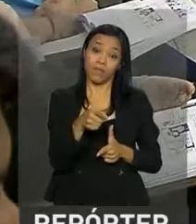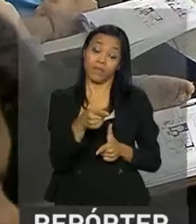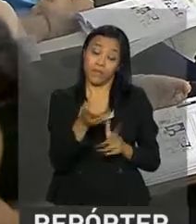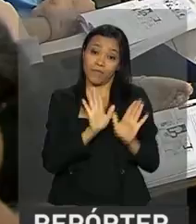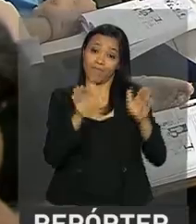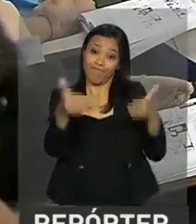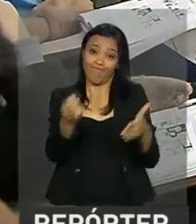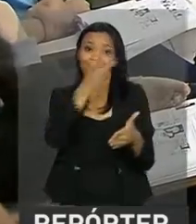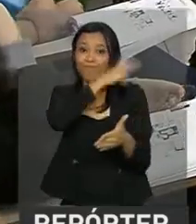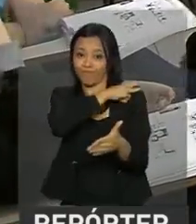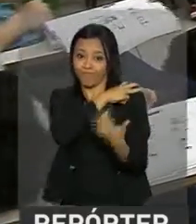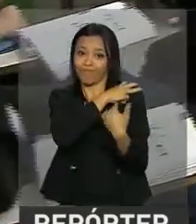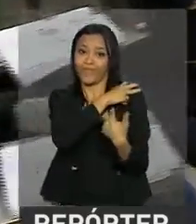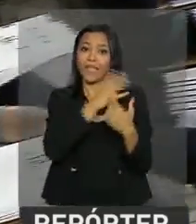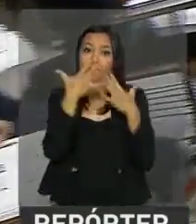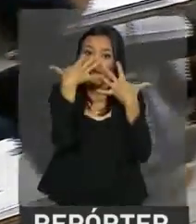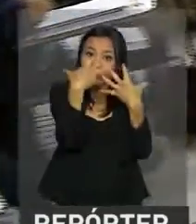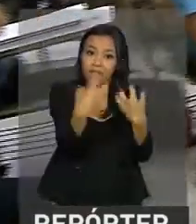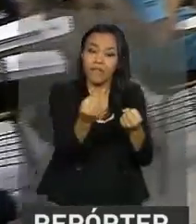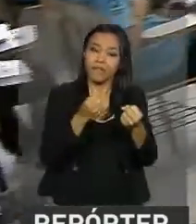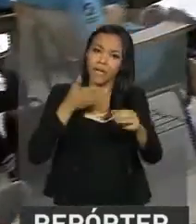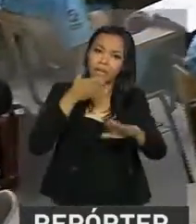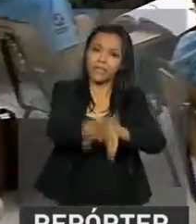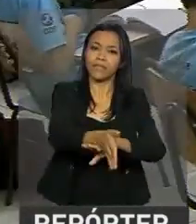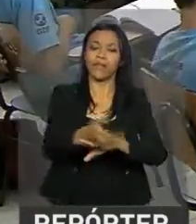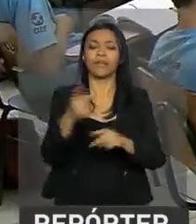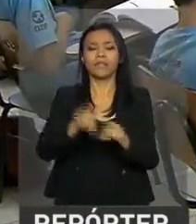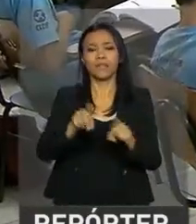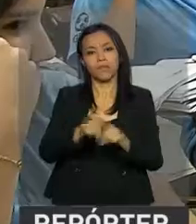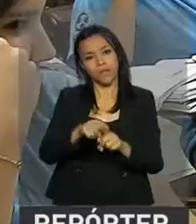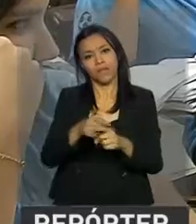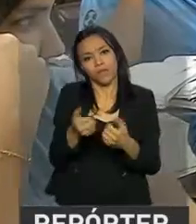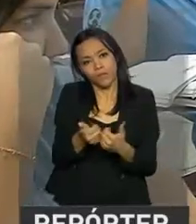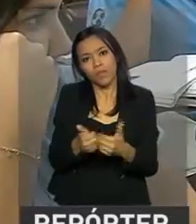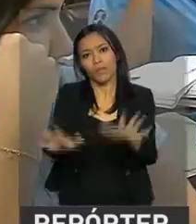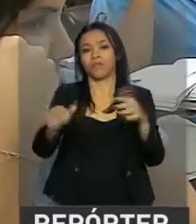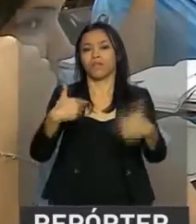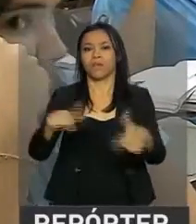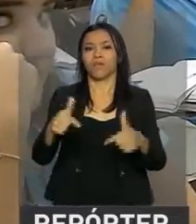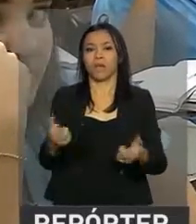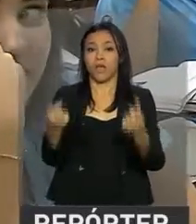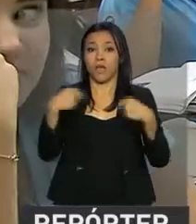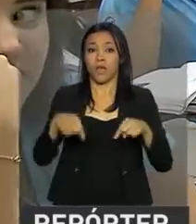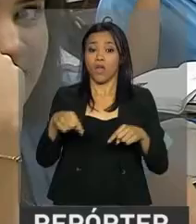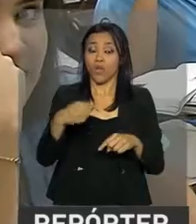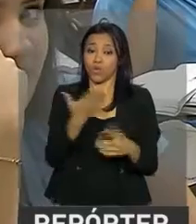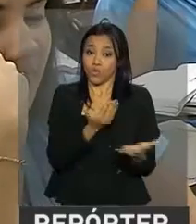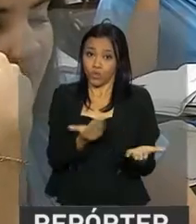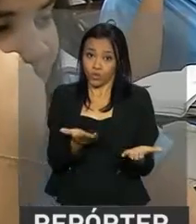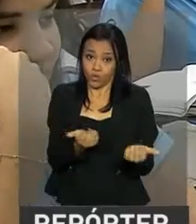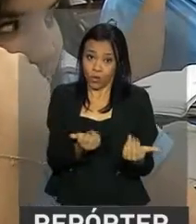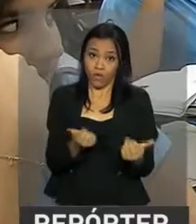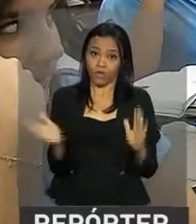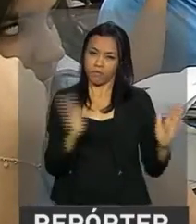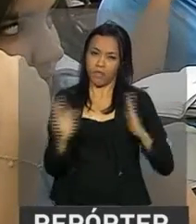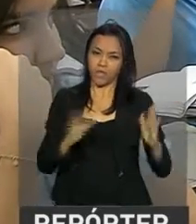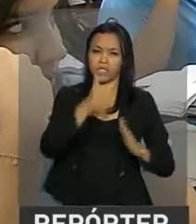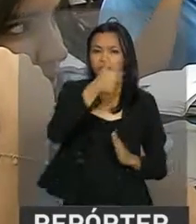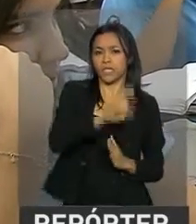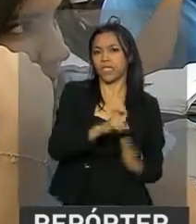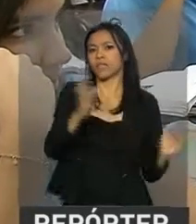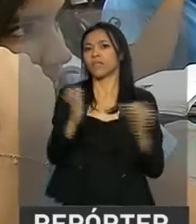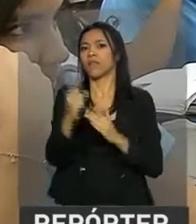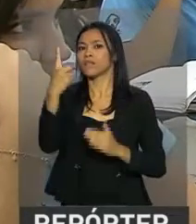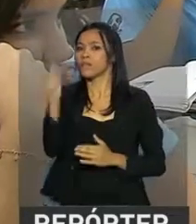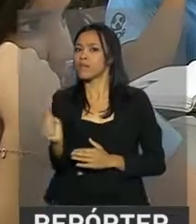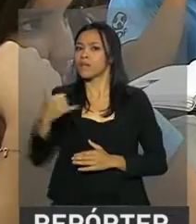e preparar o país para as transformações do mundo do trabalho. A taxa de jovens entre 15 e 17 anos no Brasil